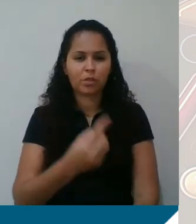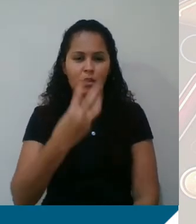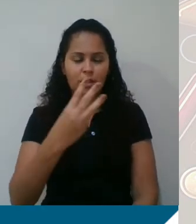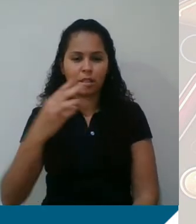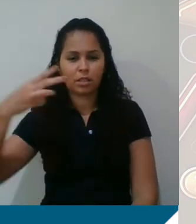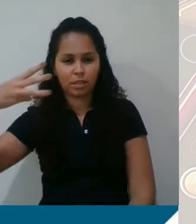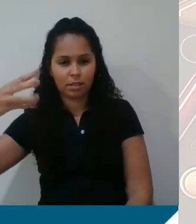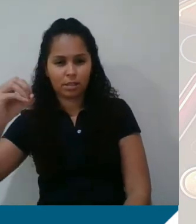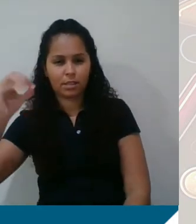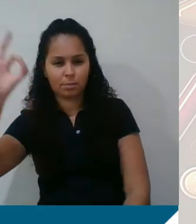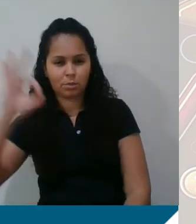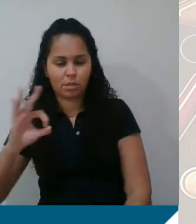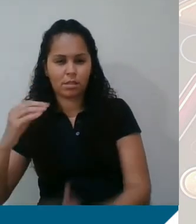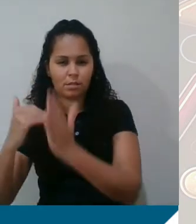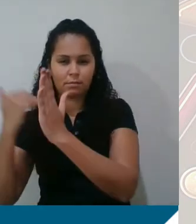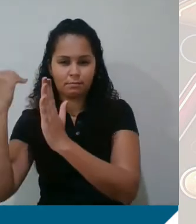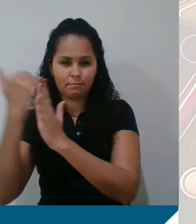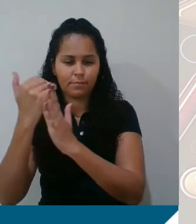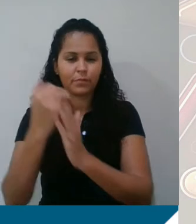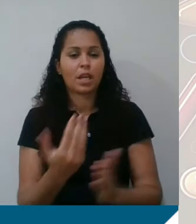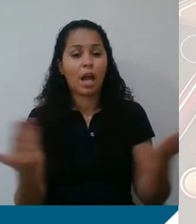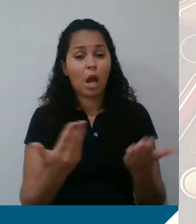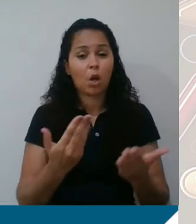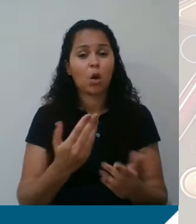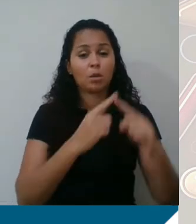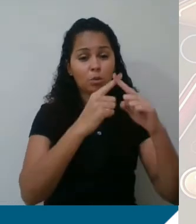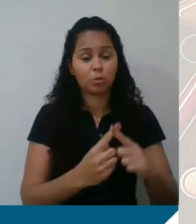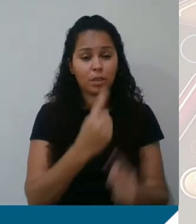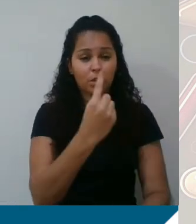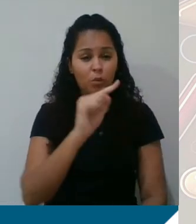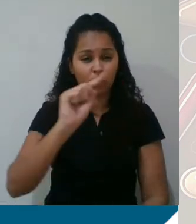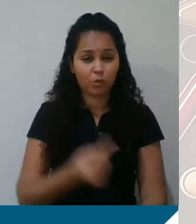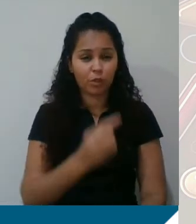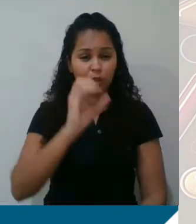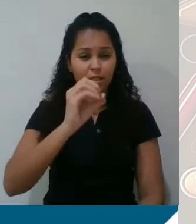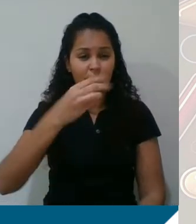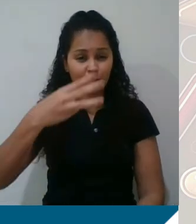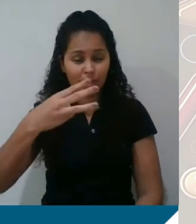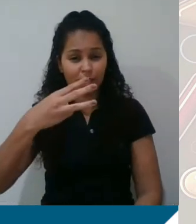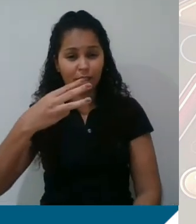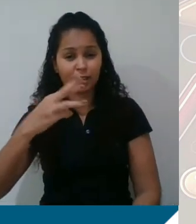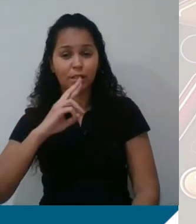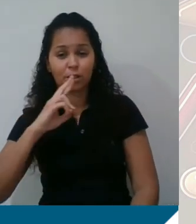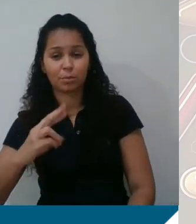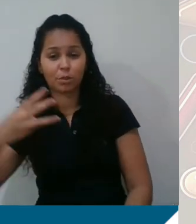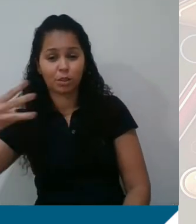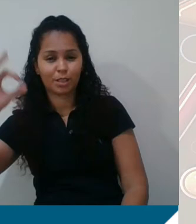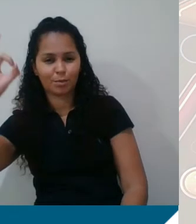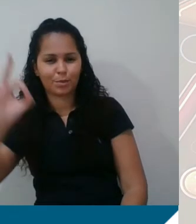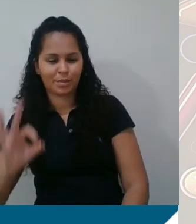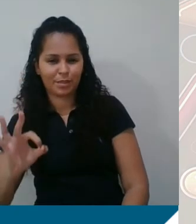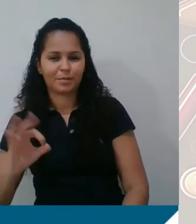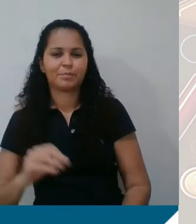1,3, esse aumento é de 30%, e multiplica um valor qualquer por 1,03, esse aumento representa apenas 3% acima